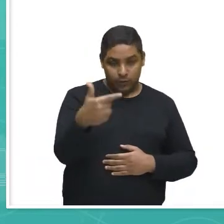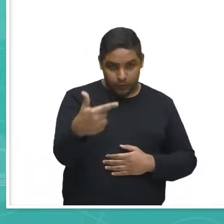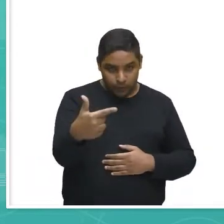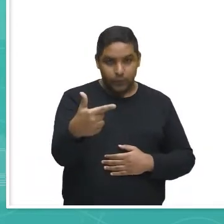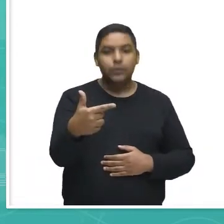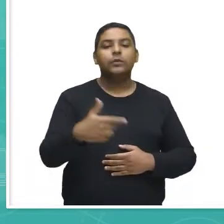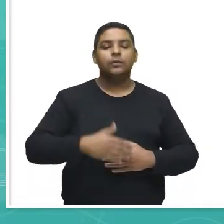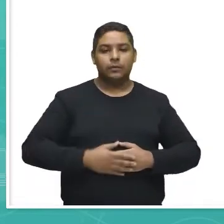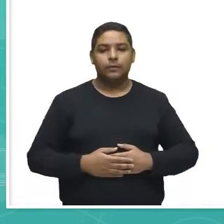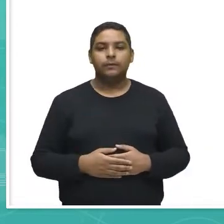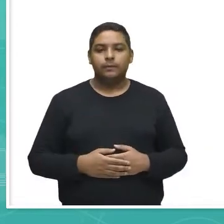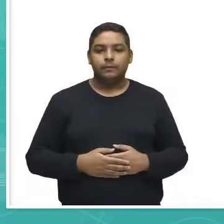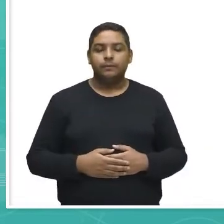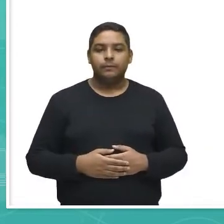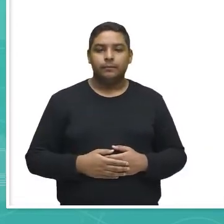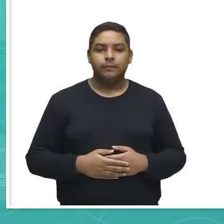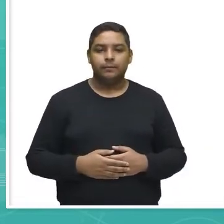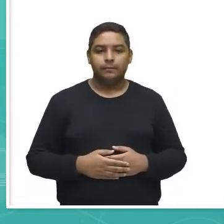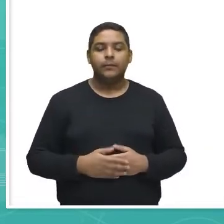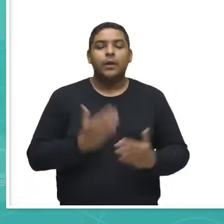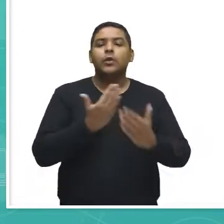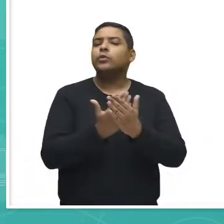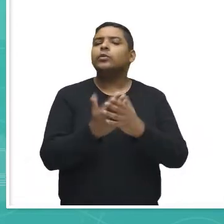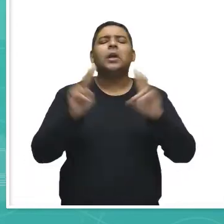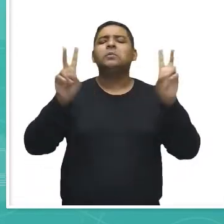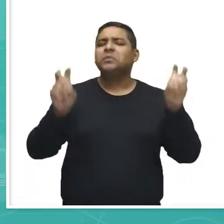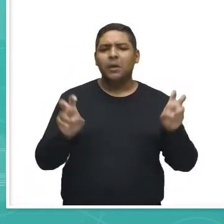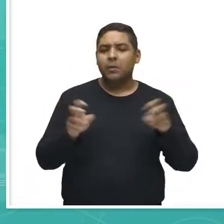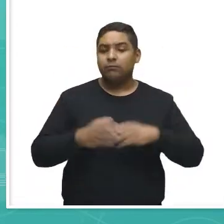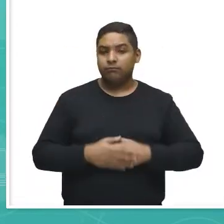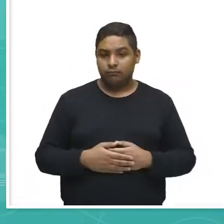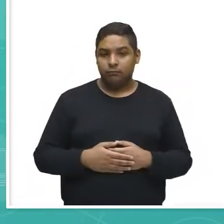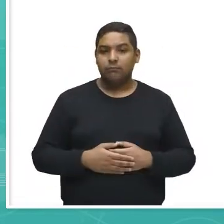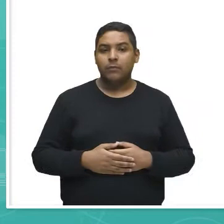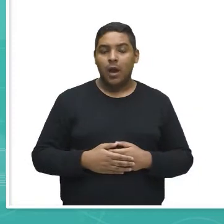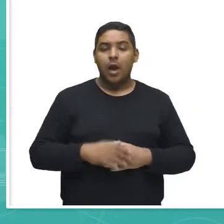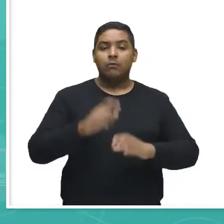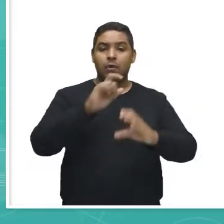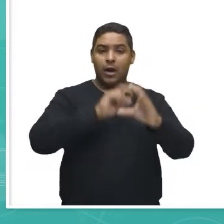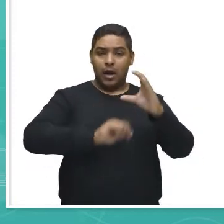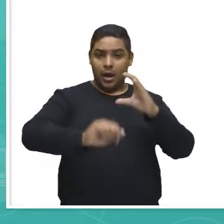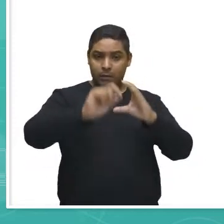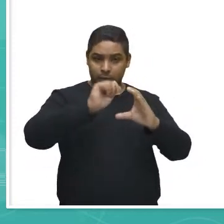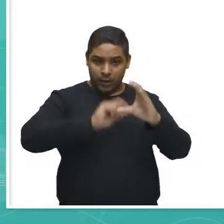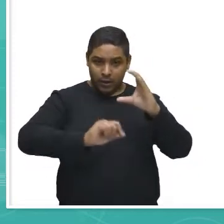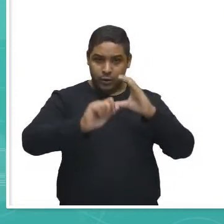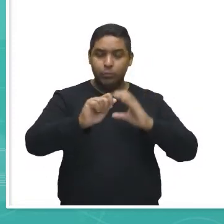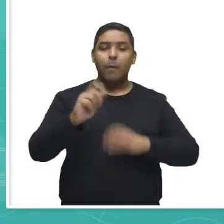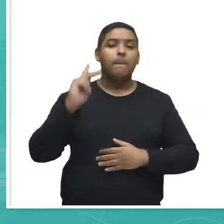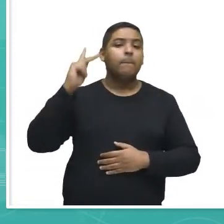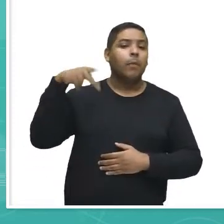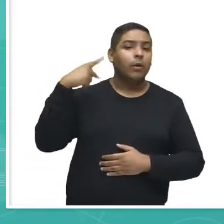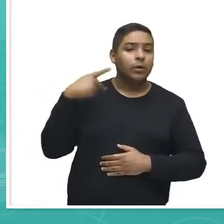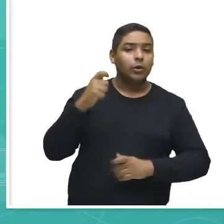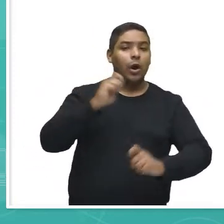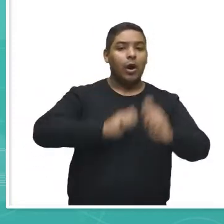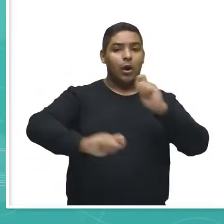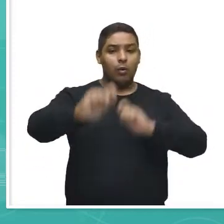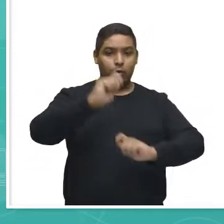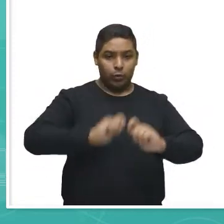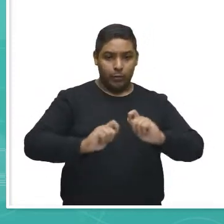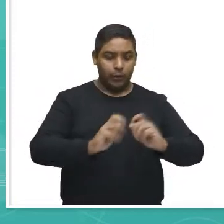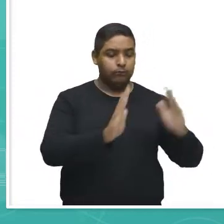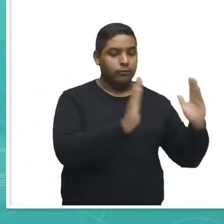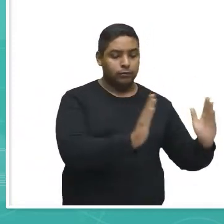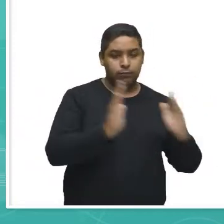82, tá? Então, nós iremos estudar sobre o sistema político econômico capitalista, a